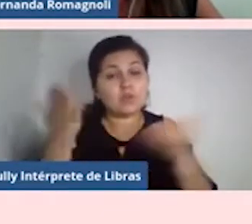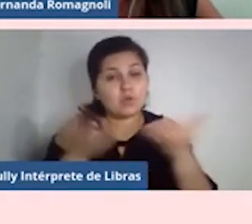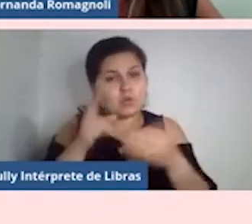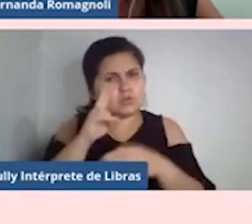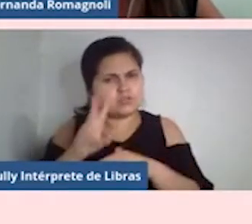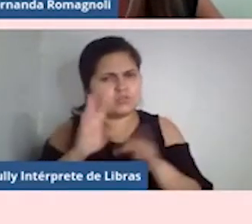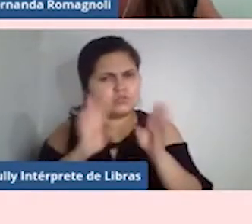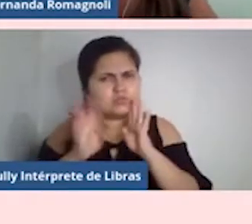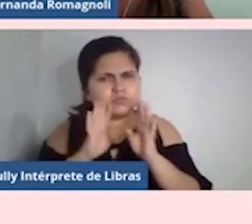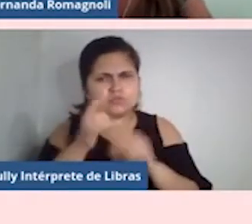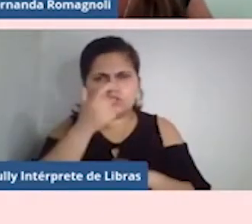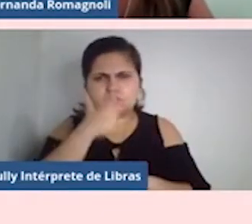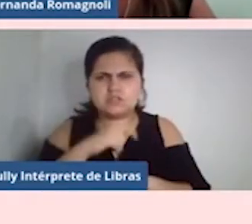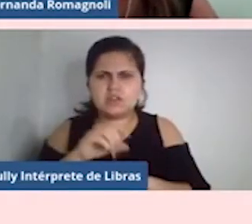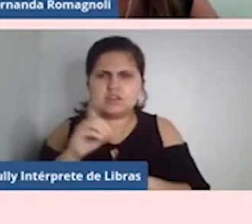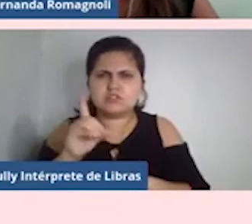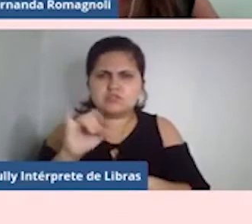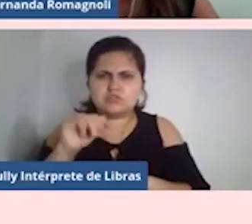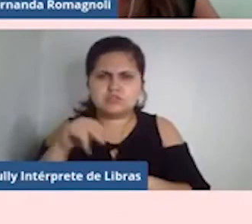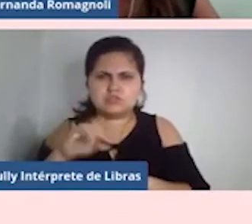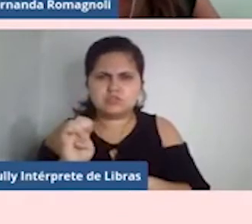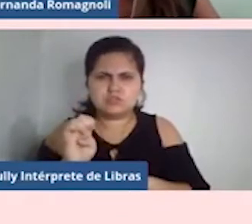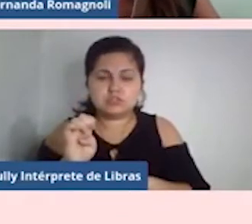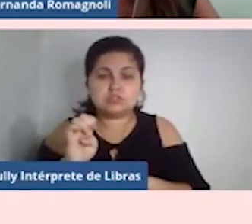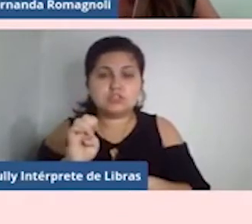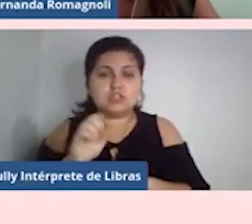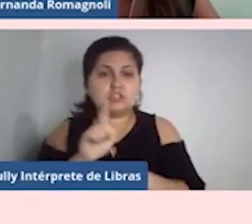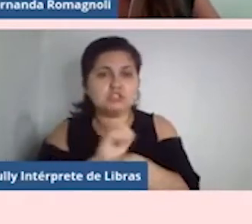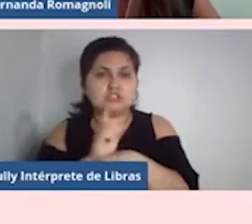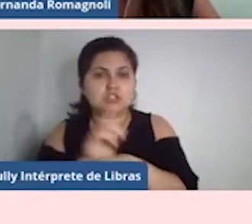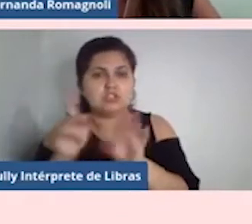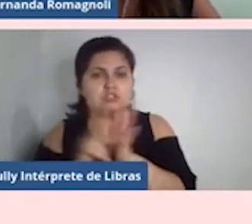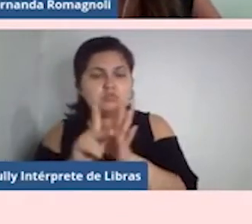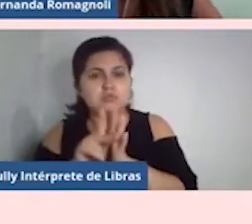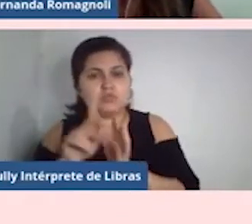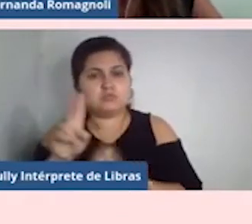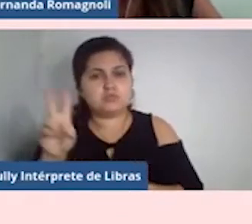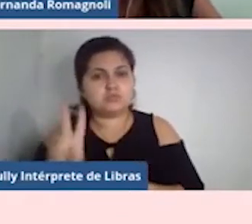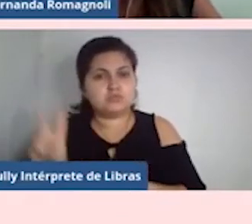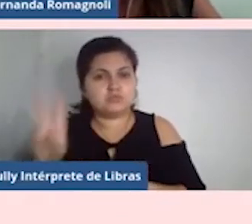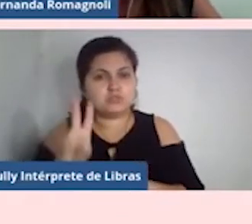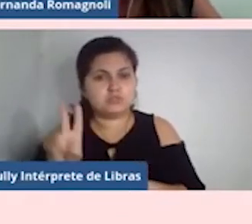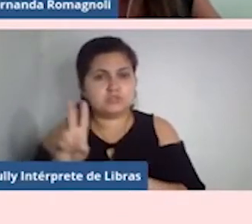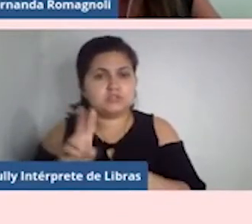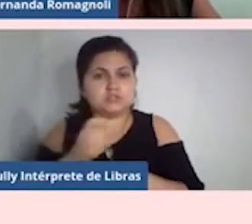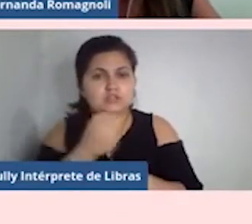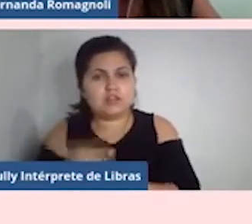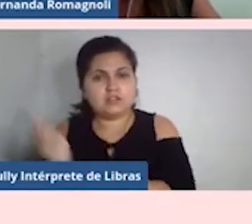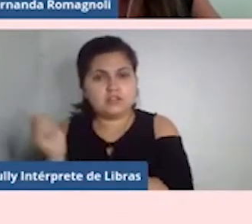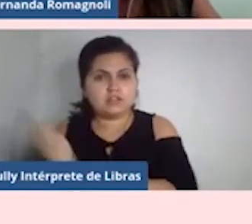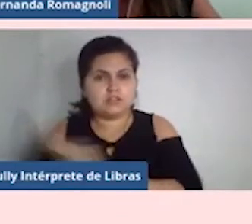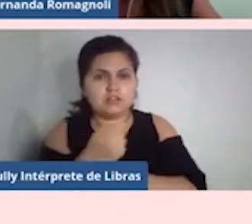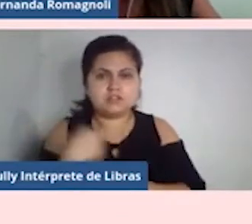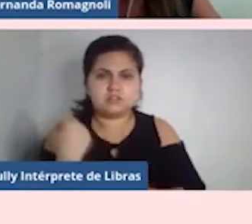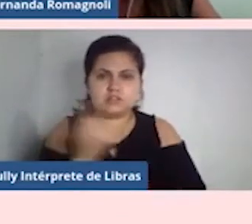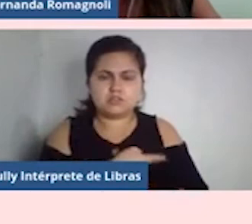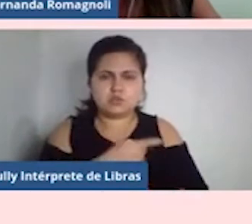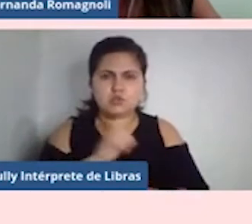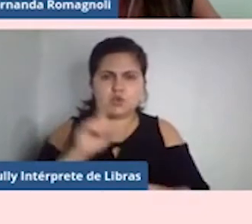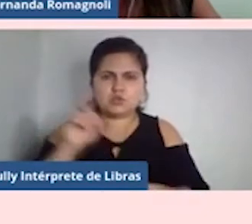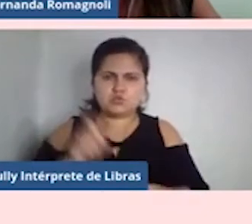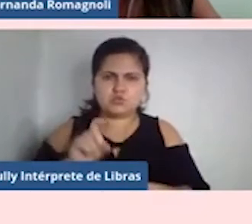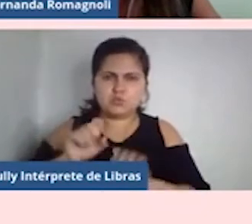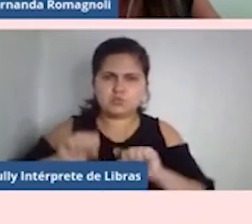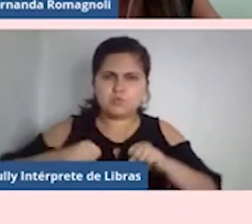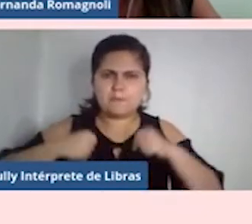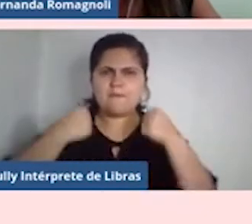acho que da Diane, gerente de Venâncio, uma frase da tenista Serena Williams, somos mais fortes